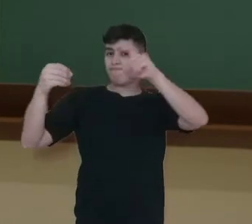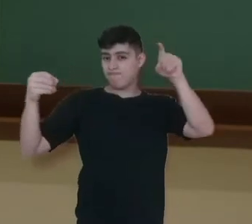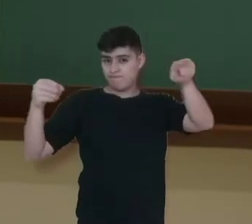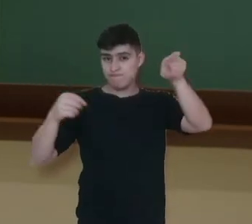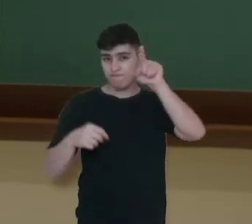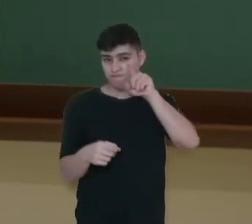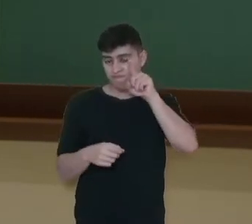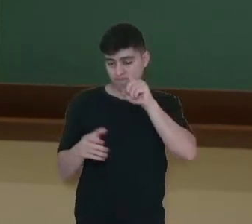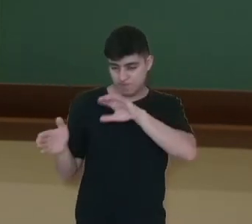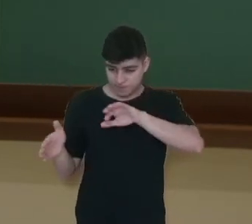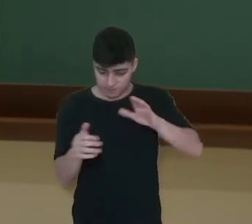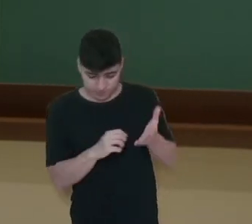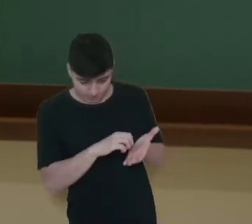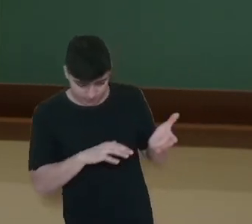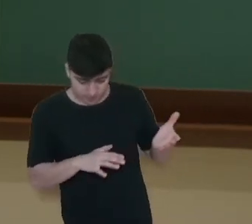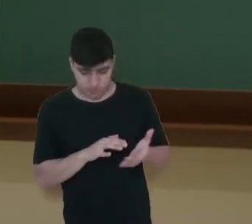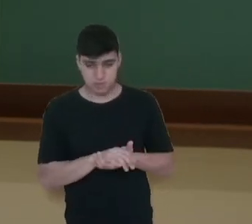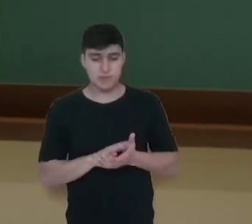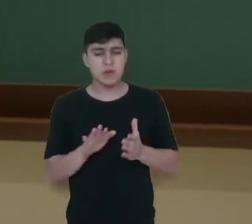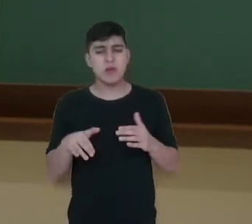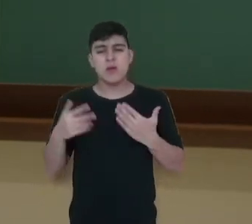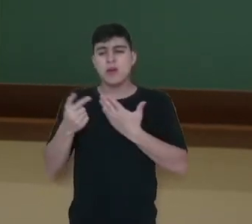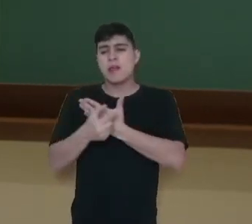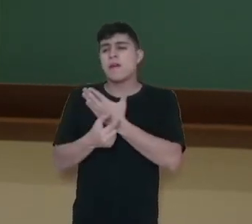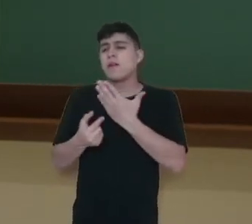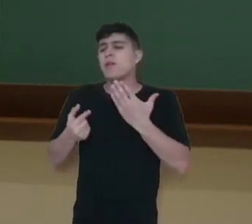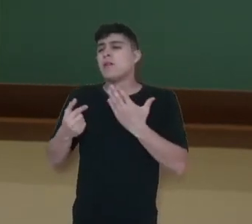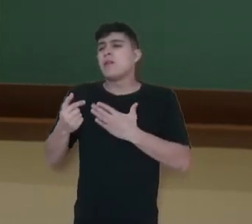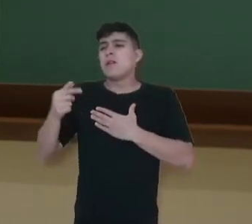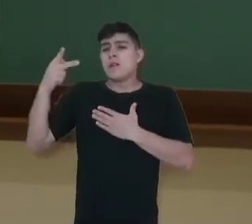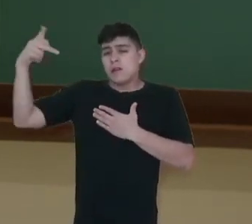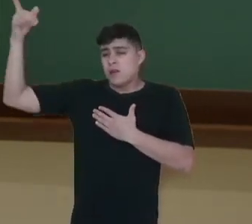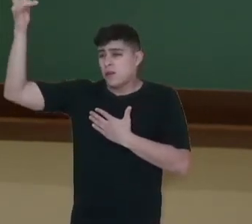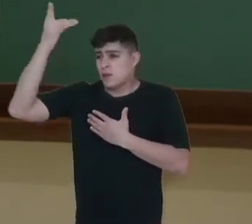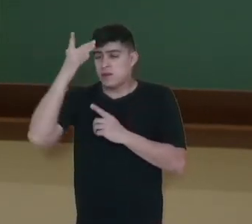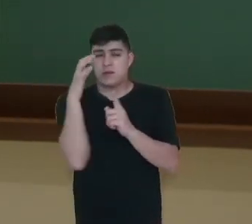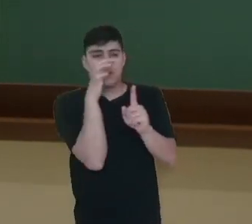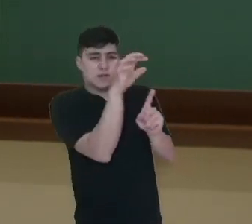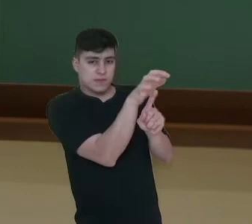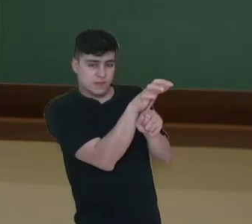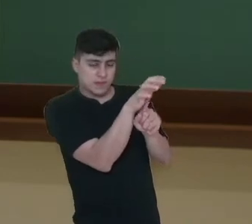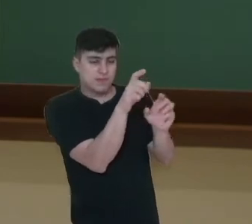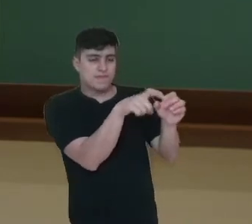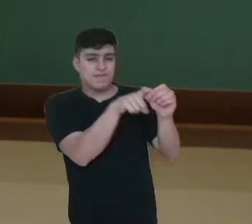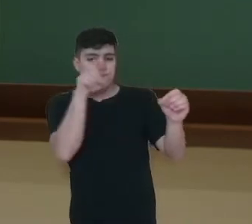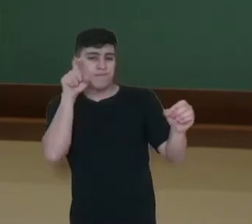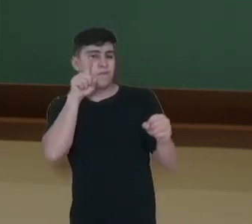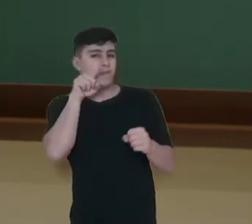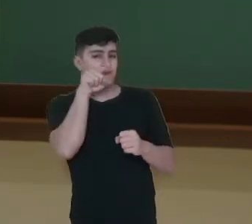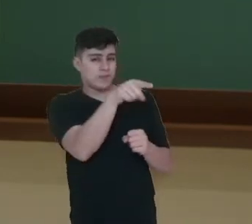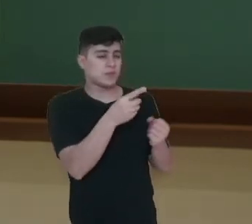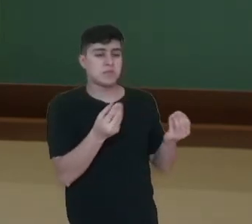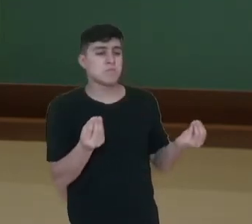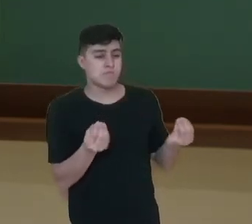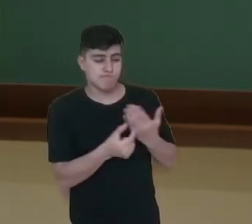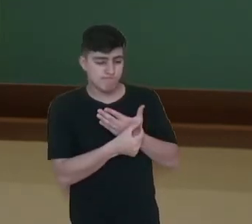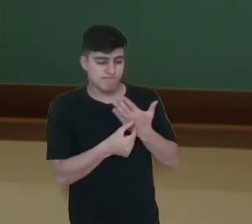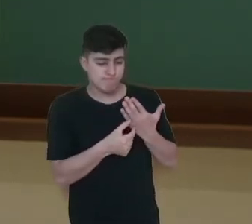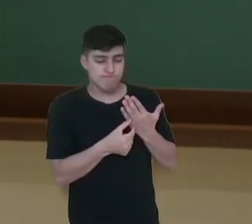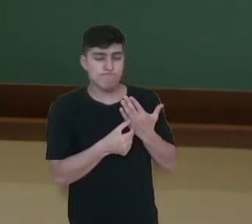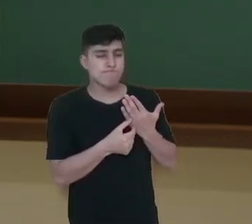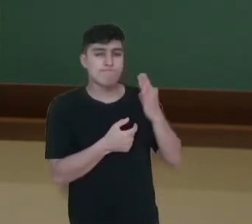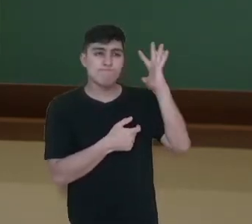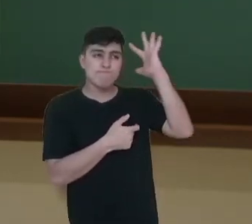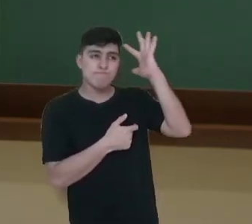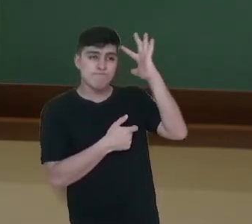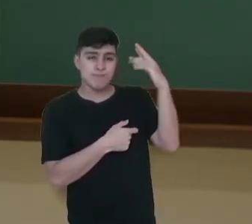quais os autores iluministas que influenciaram a Declaração da Independência Americana? Né? Então, quais autores, quais pensamentos